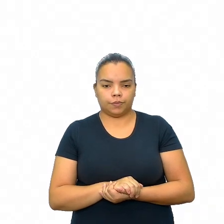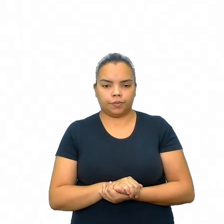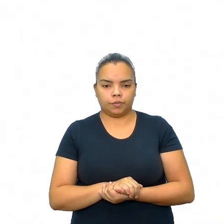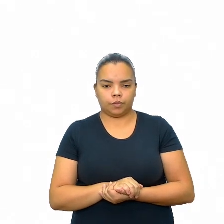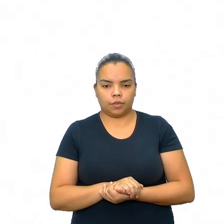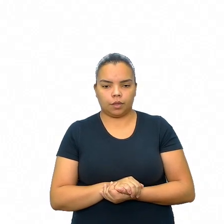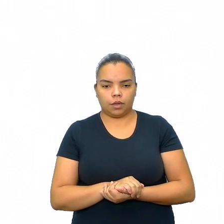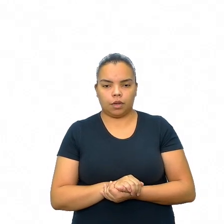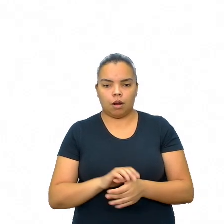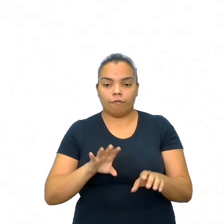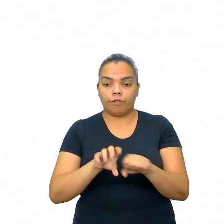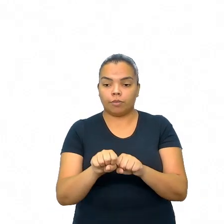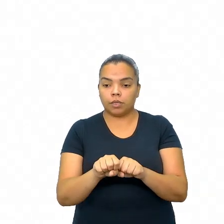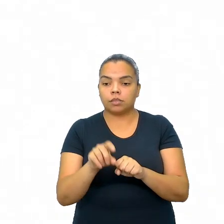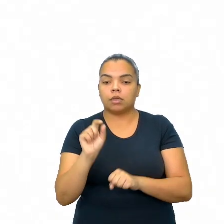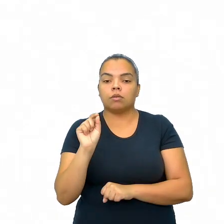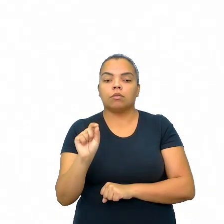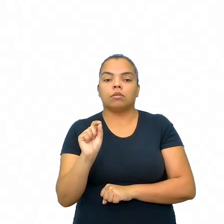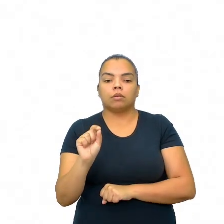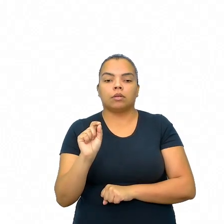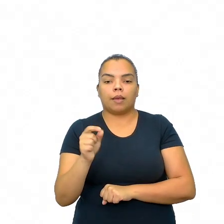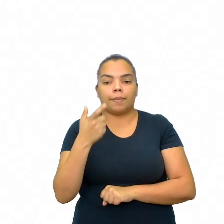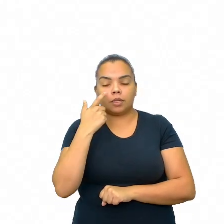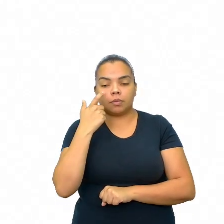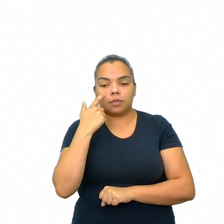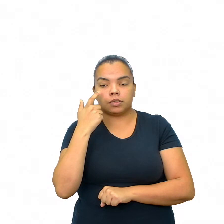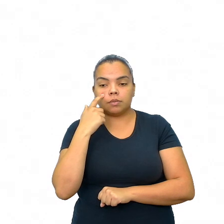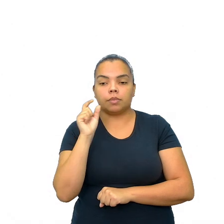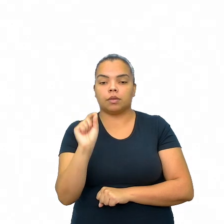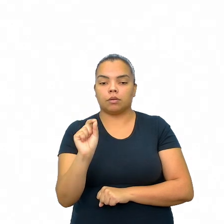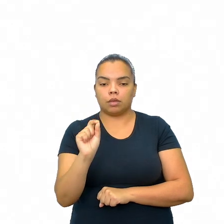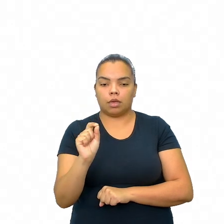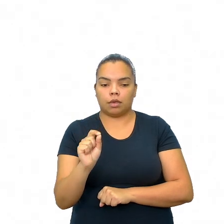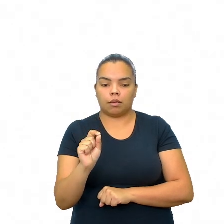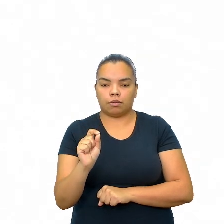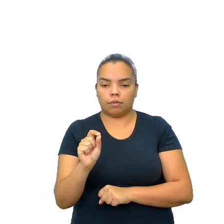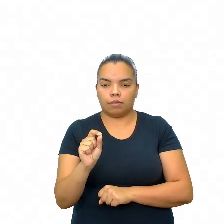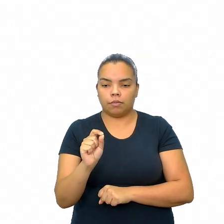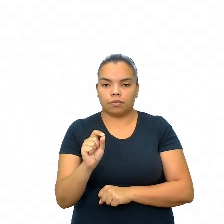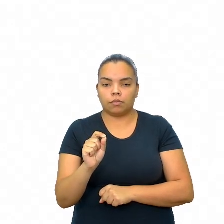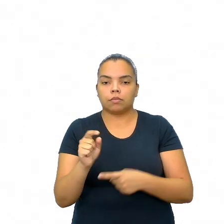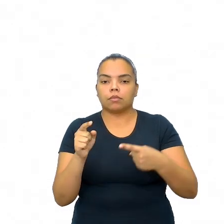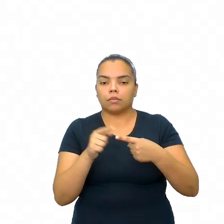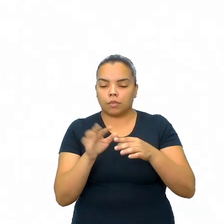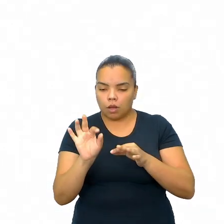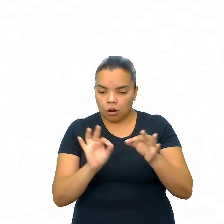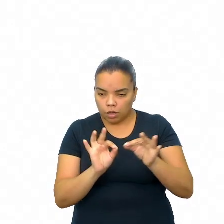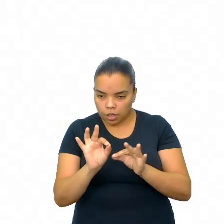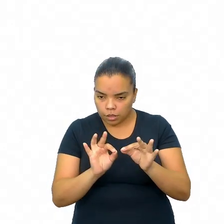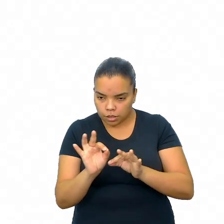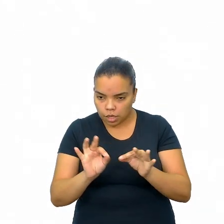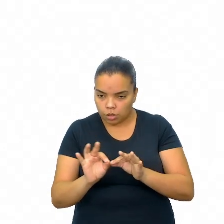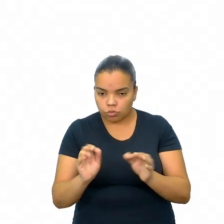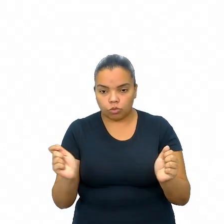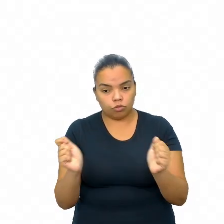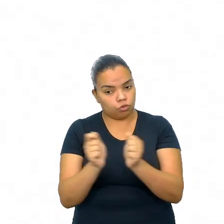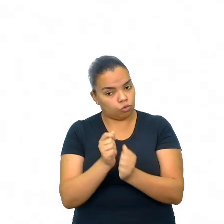nossa formação, podemos perceber o que a gente fez. Tem que organizar junto com os colegas.